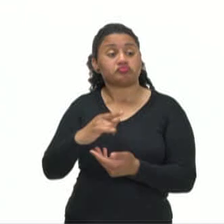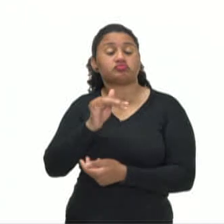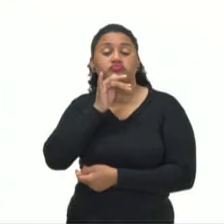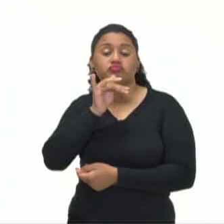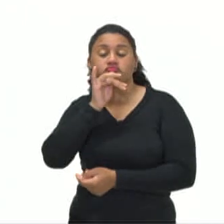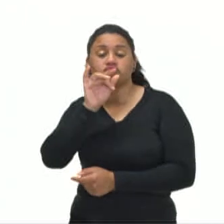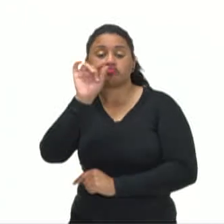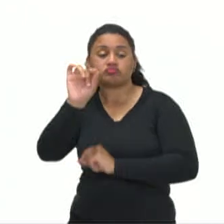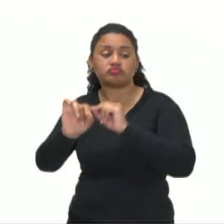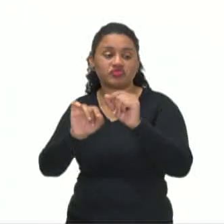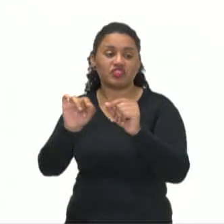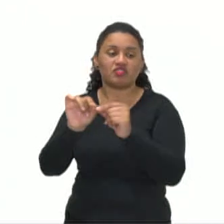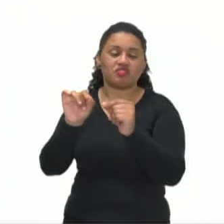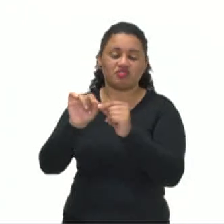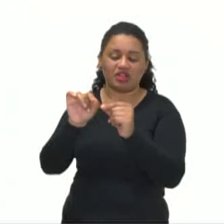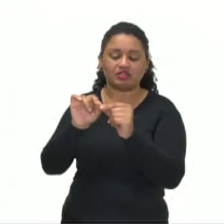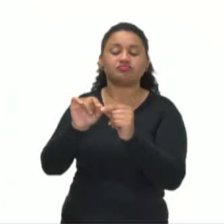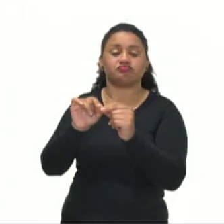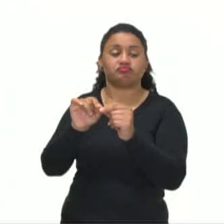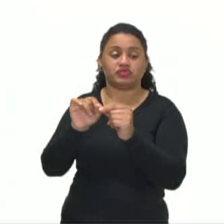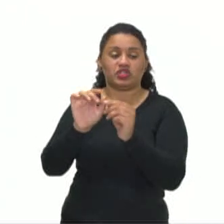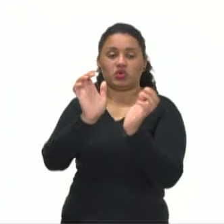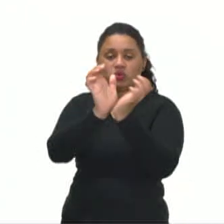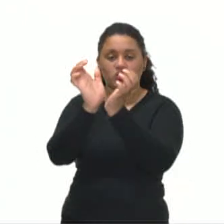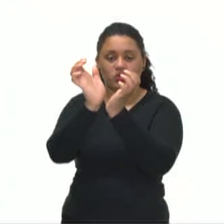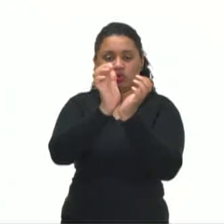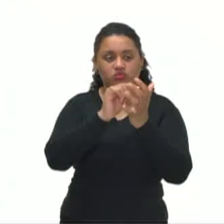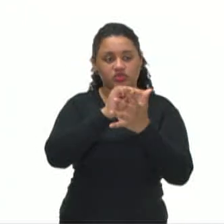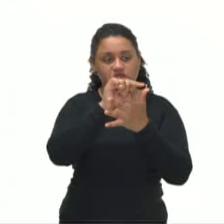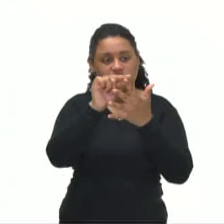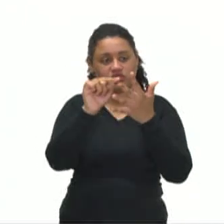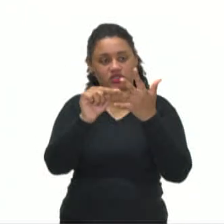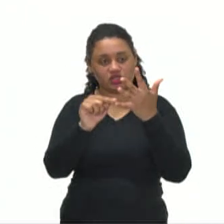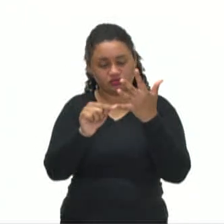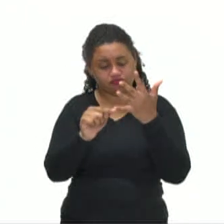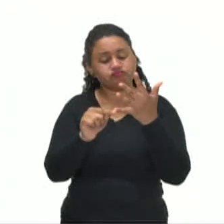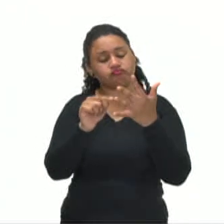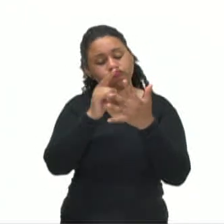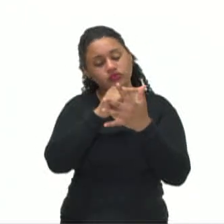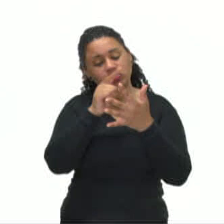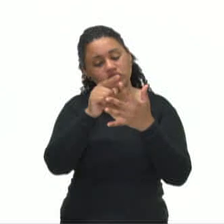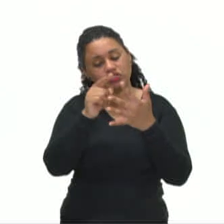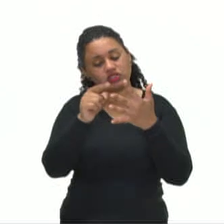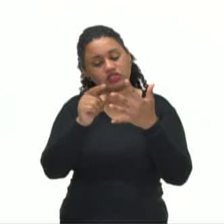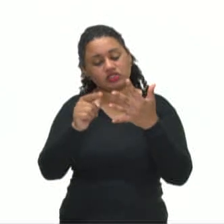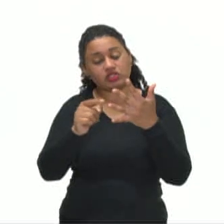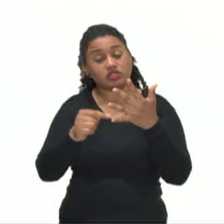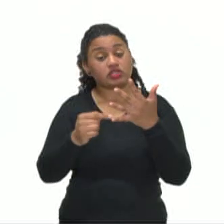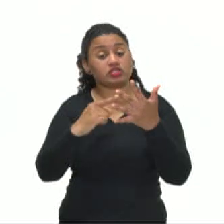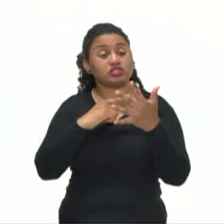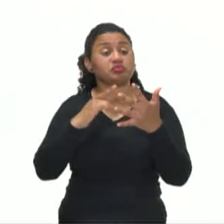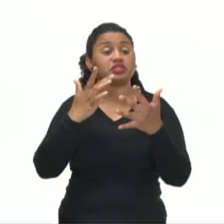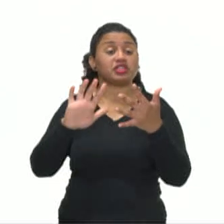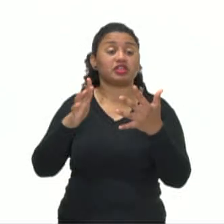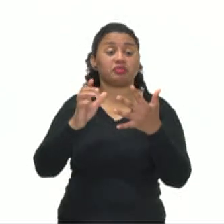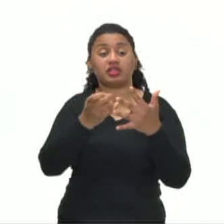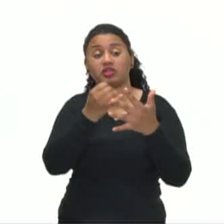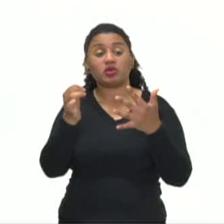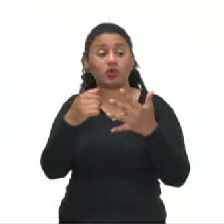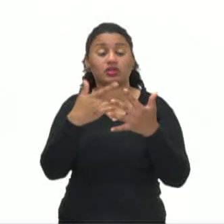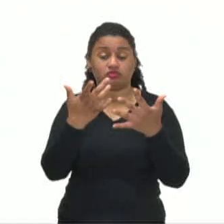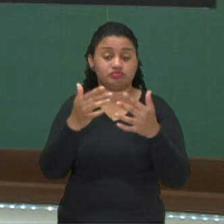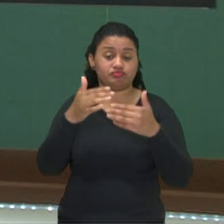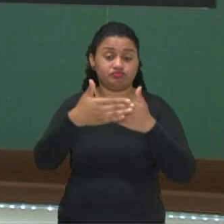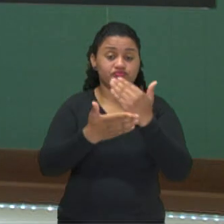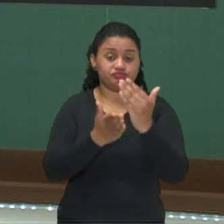né? Ele é formado por 5 classes, né? Os poliedros de Platão, que são os tetraedros, hexaedros, octaedros, dodecaedros e